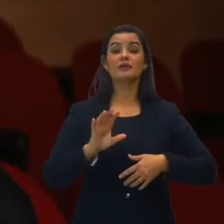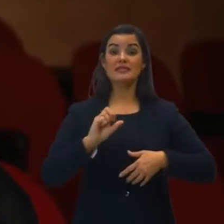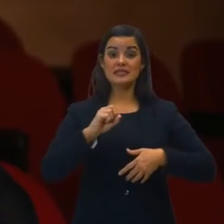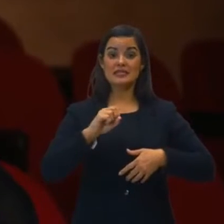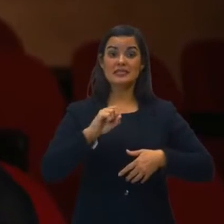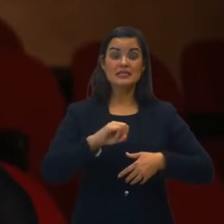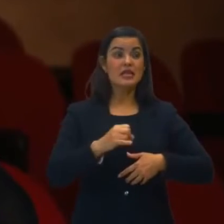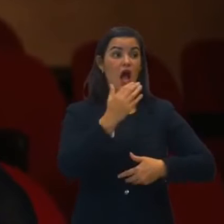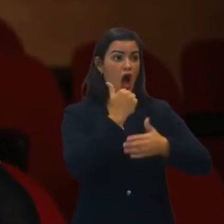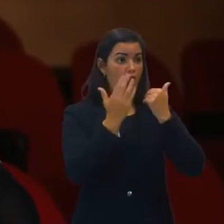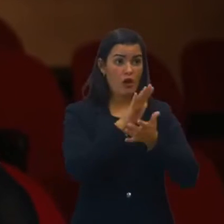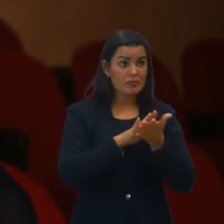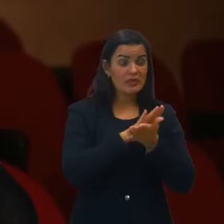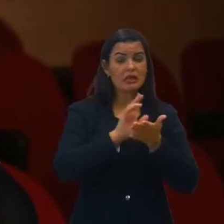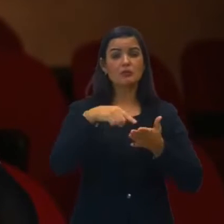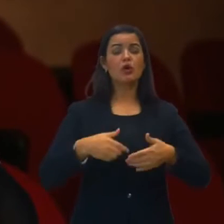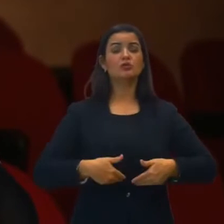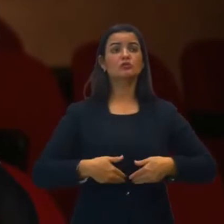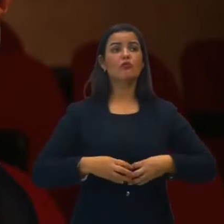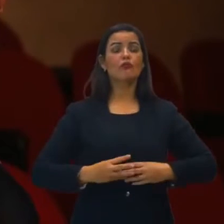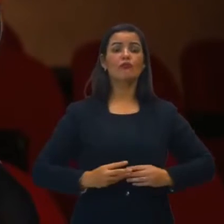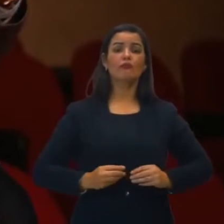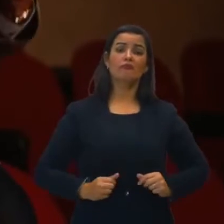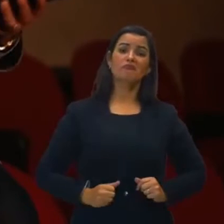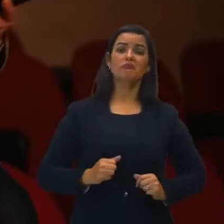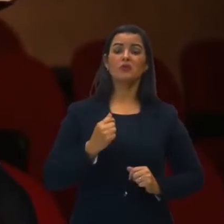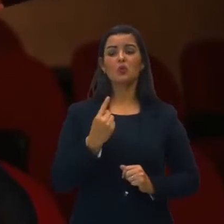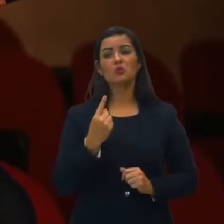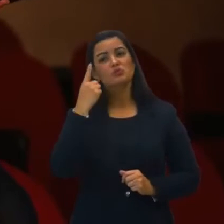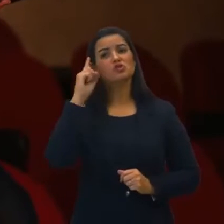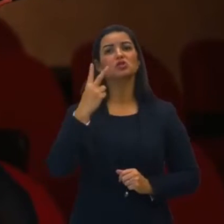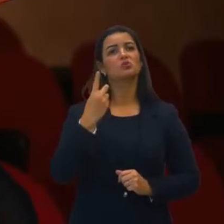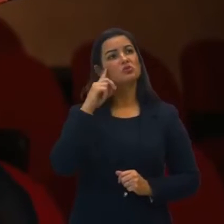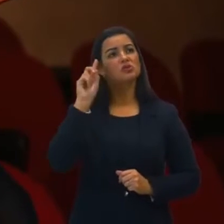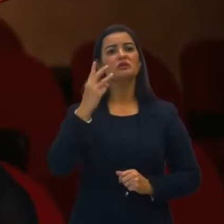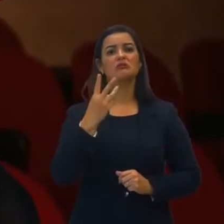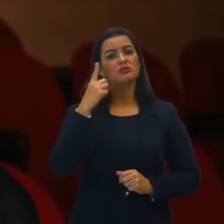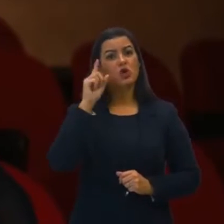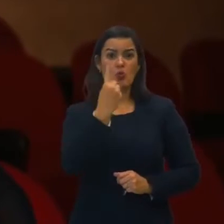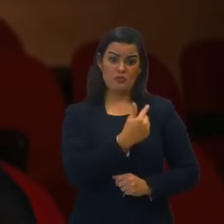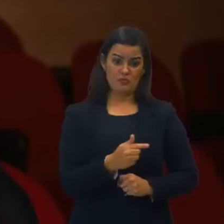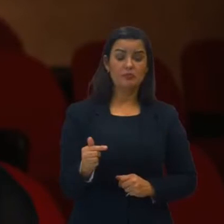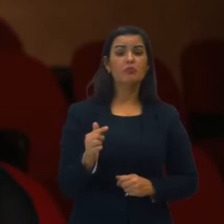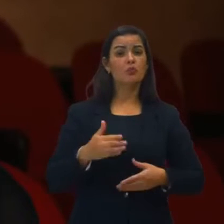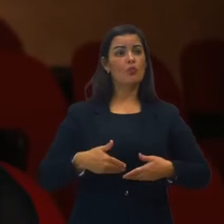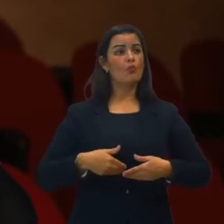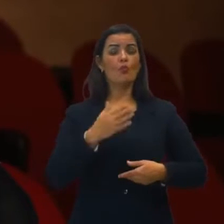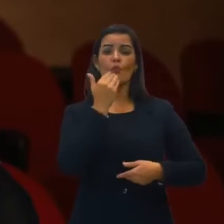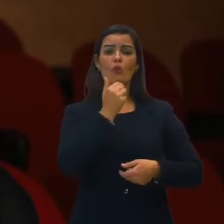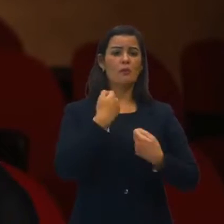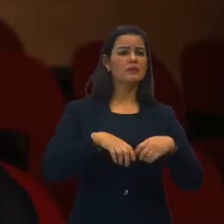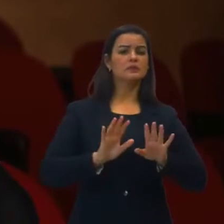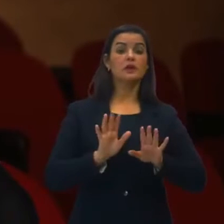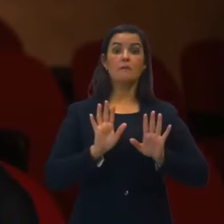se alimenta, a dor vai embora e você jejua 1 dia, 2 dias, 3 dias, 1 semana. Não é assim, entretanto, com a sede. A